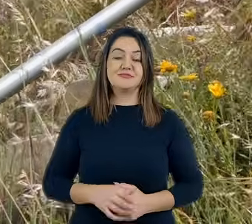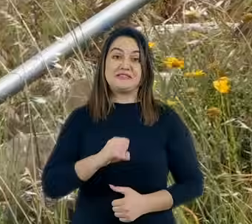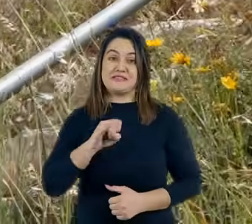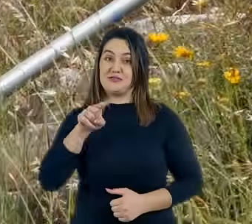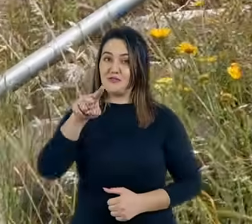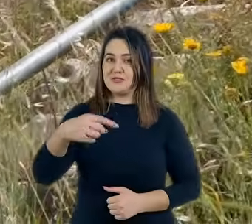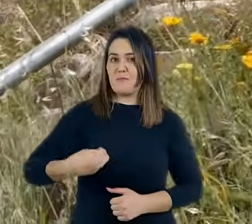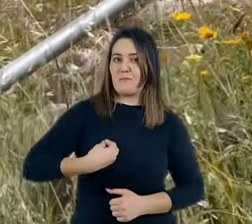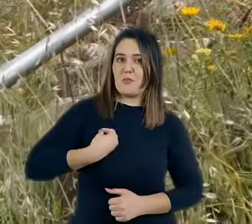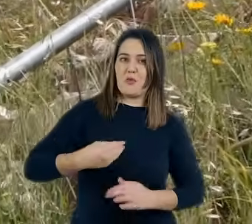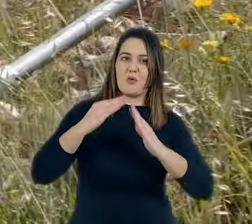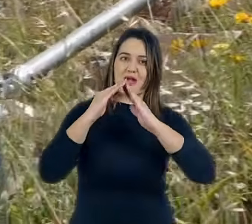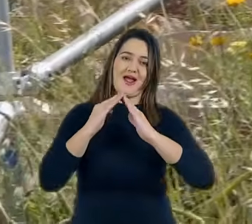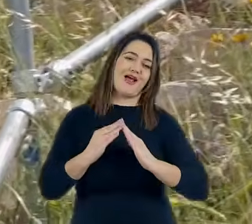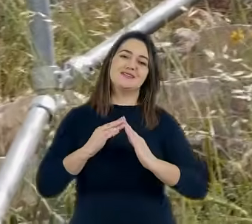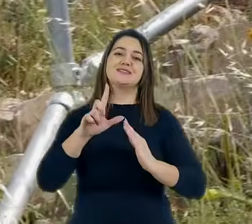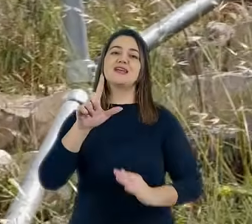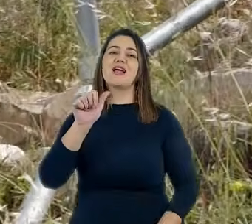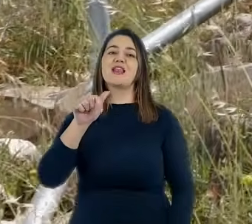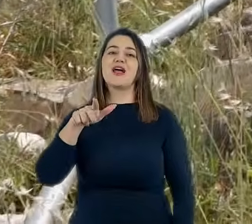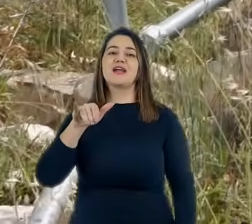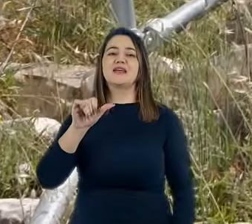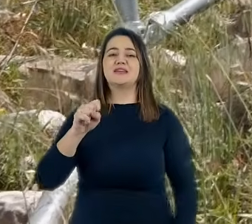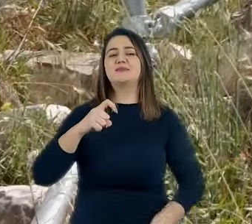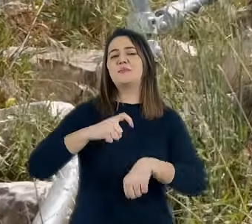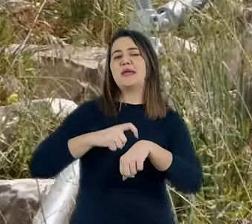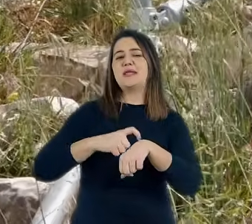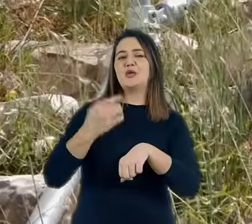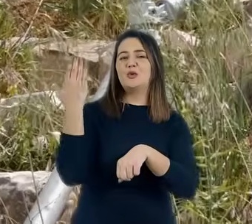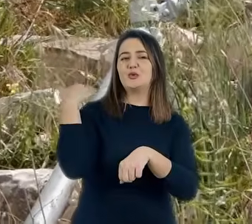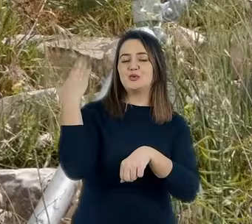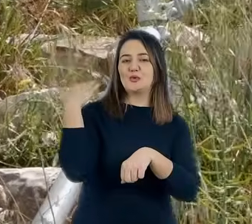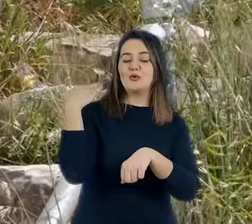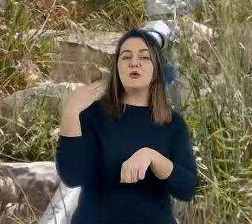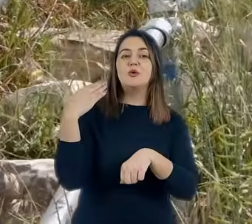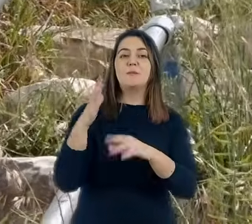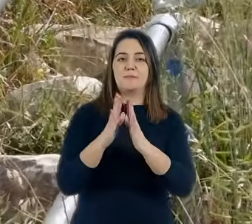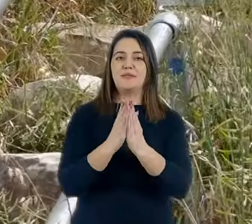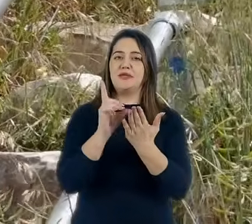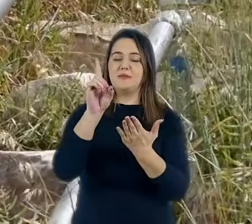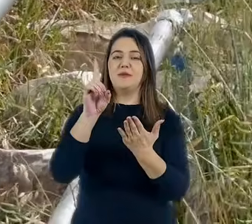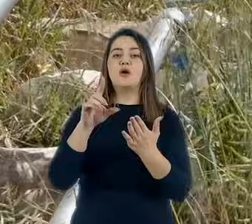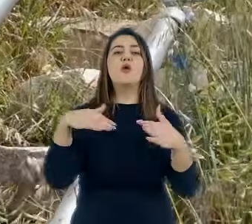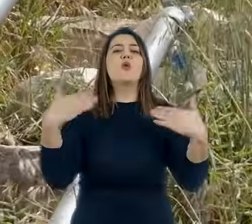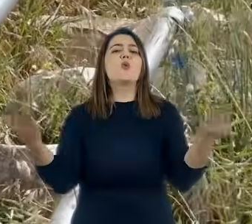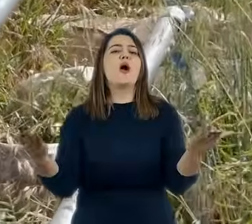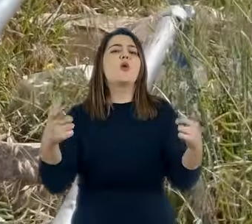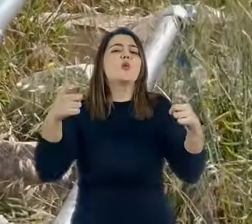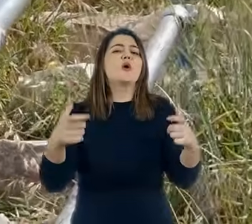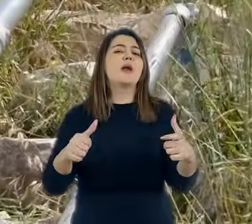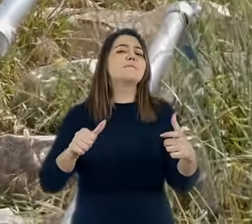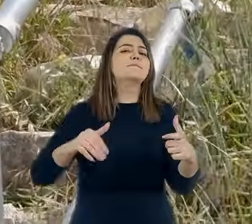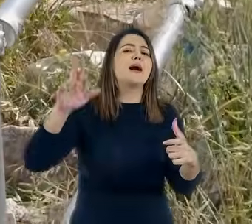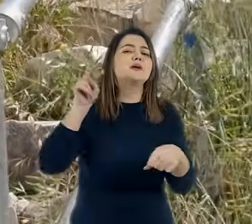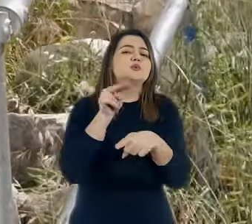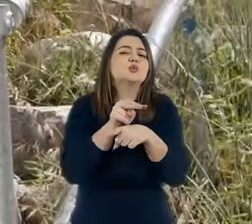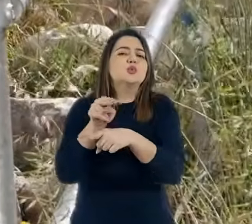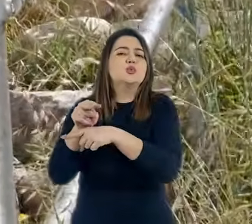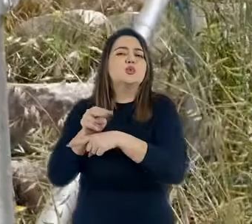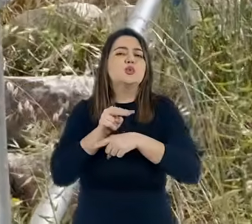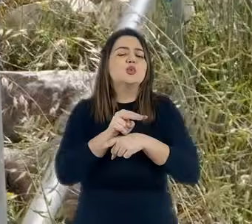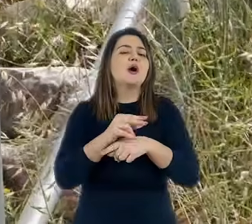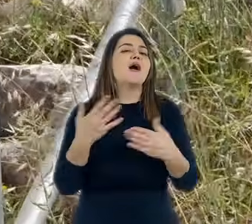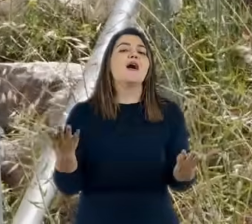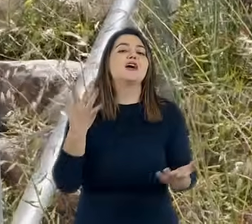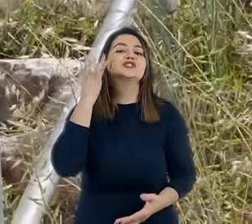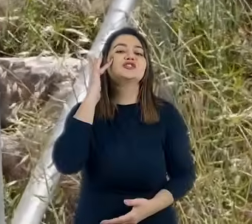Se você morasse aqui em Laquis, nos tempos da Bíblia, qual você acha que seria o local mais bem preservado, mais vigiado